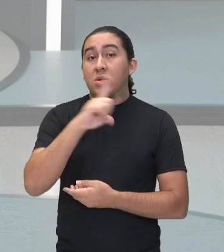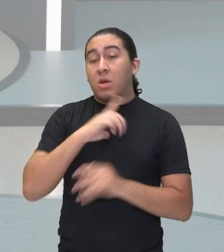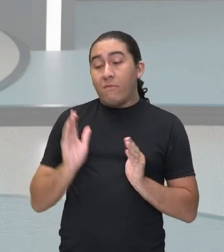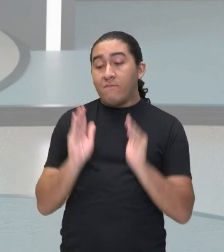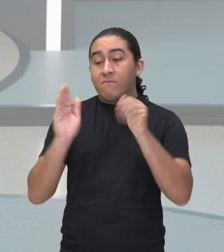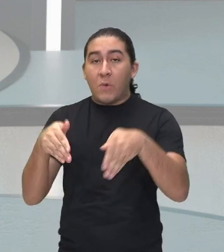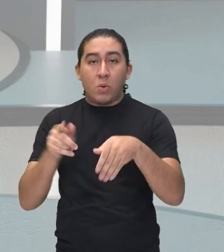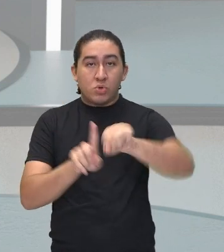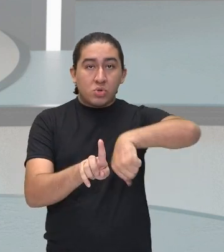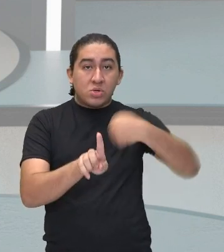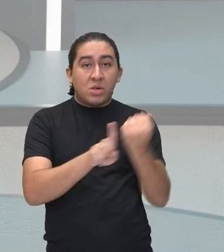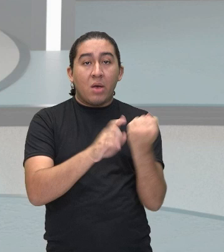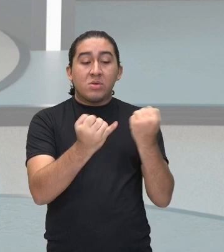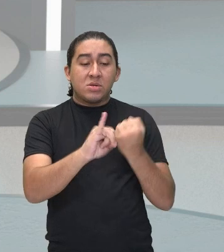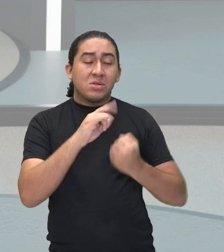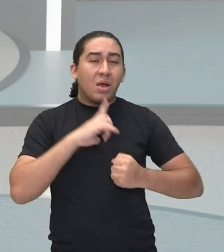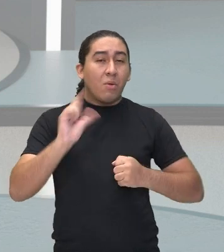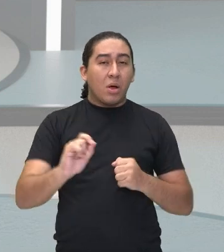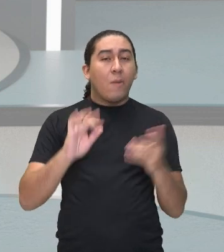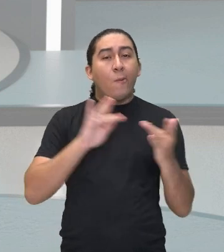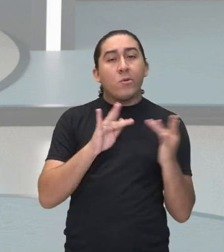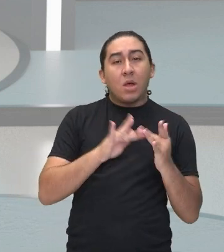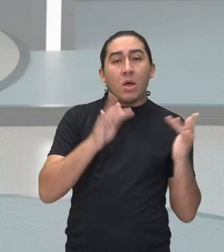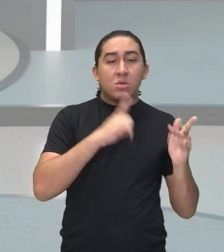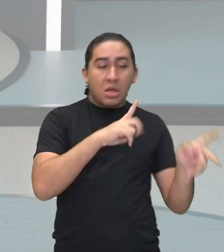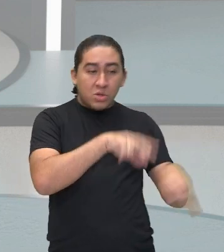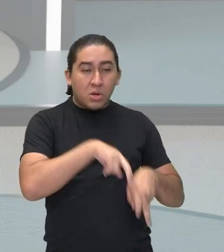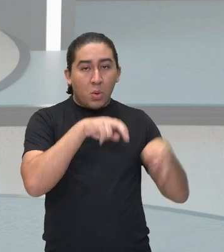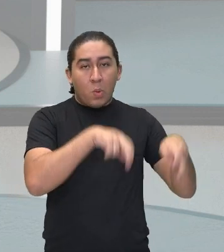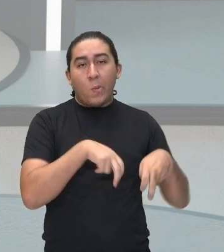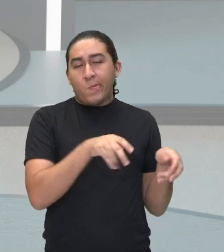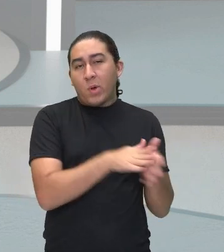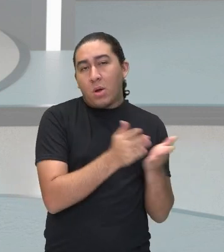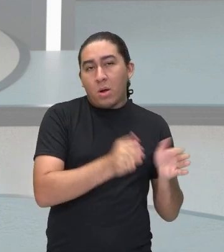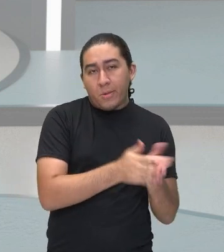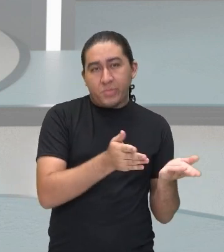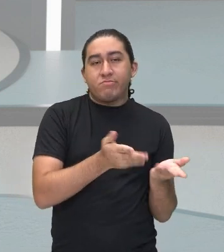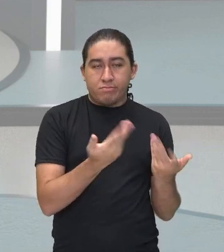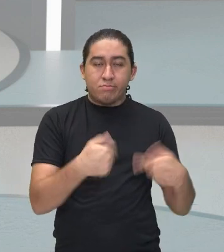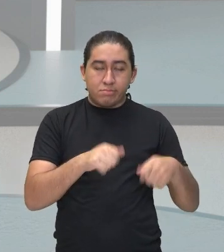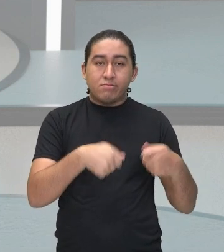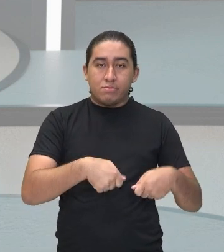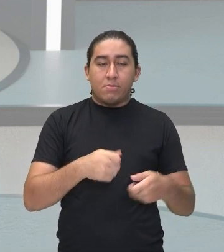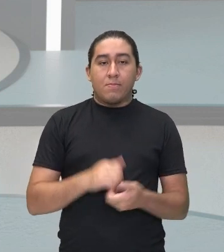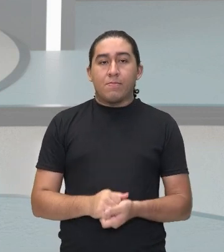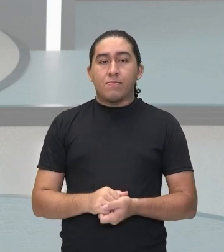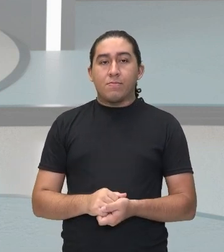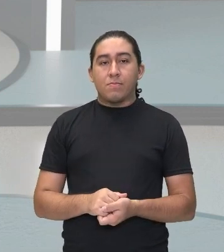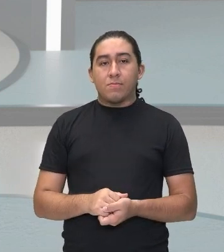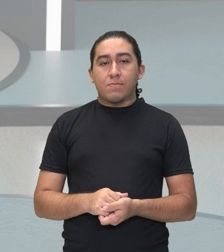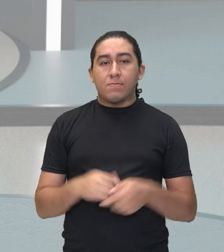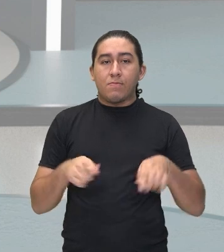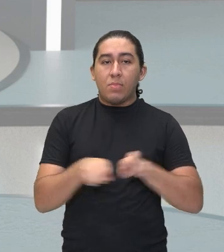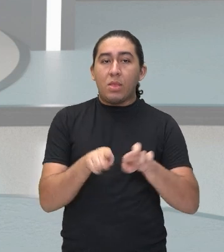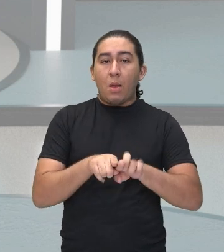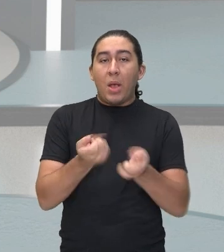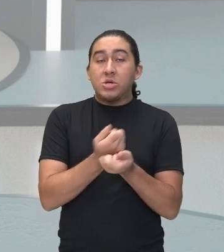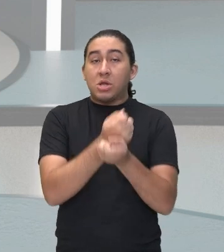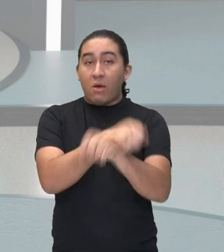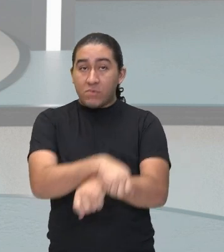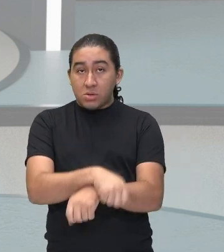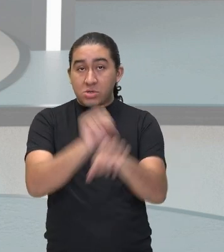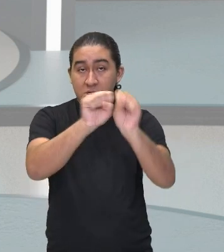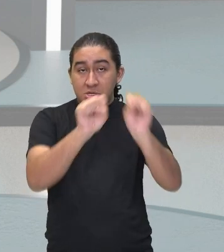sociais mais inferiores, marginalizadas, não é? Então, continuando, a queda da escravidão